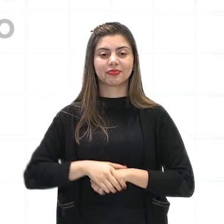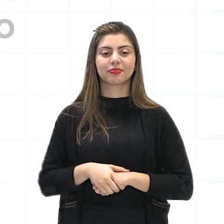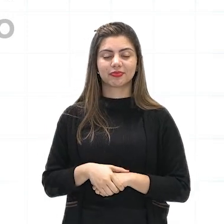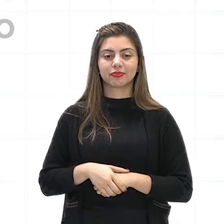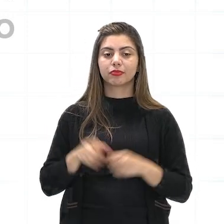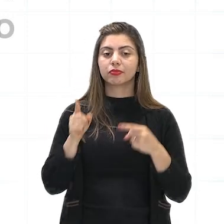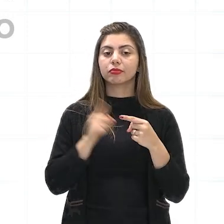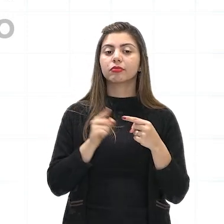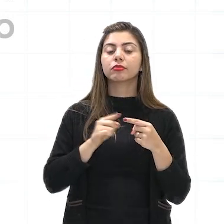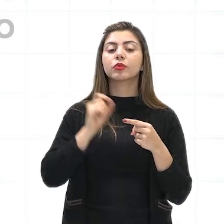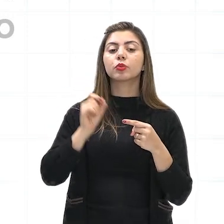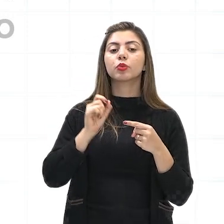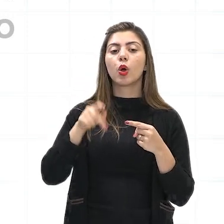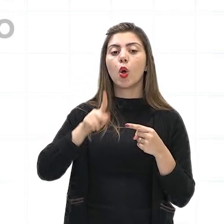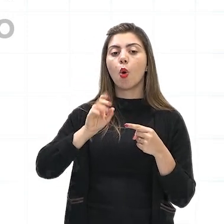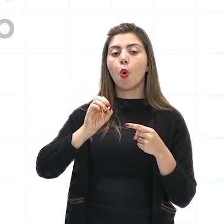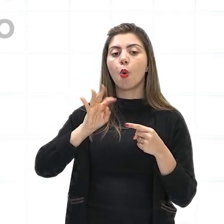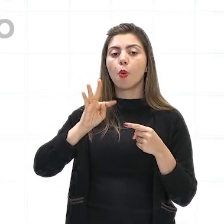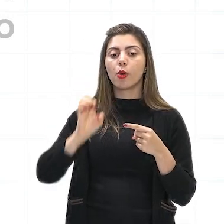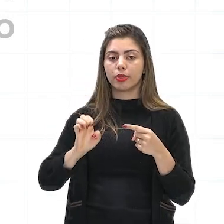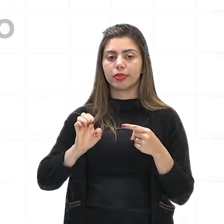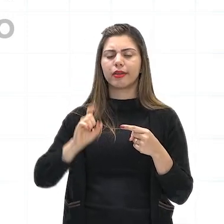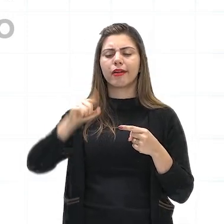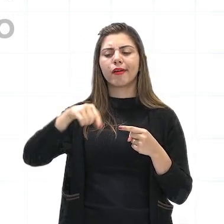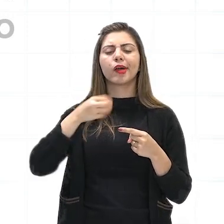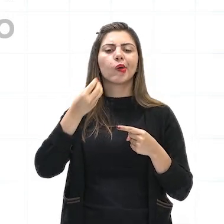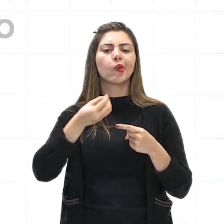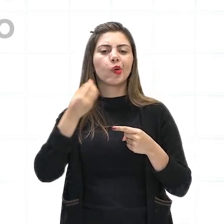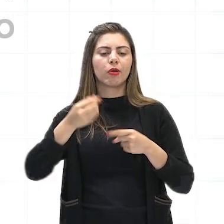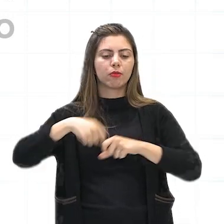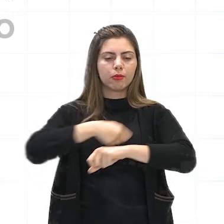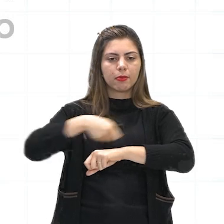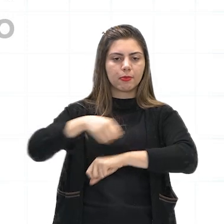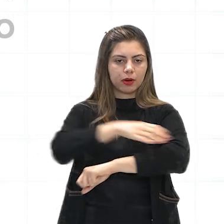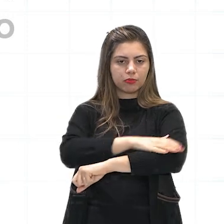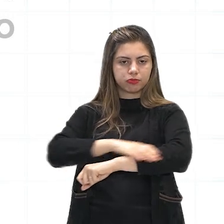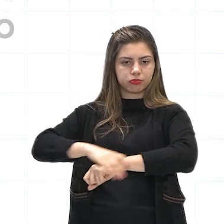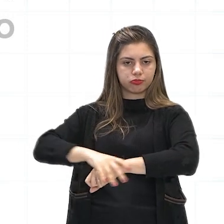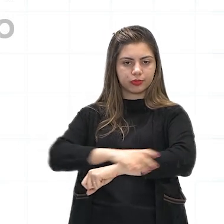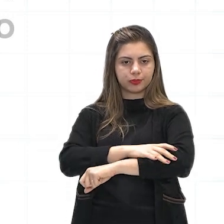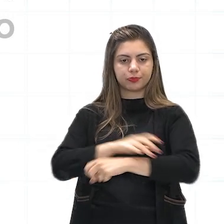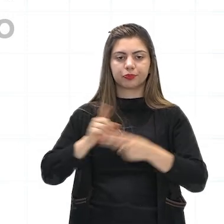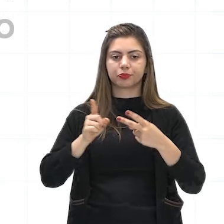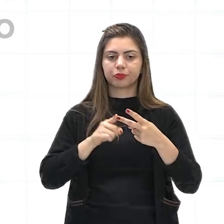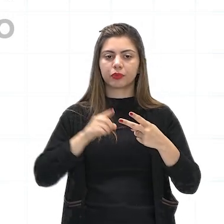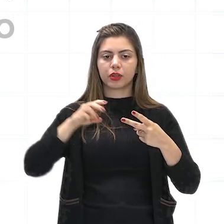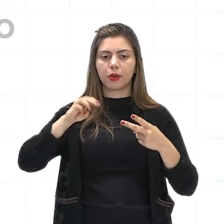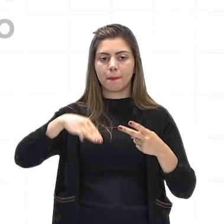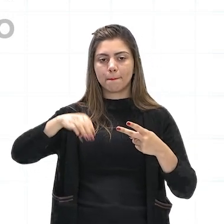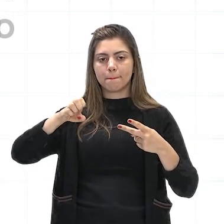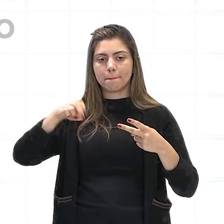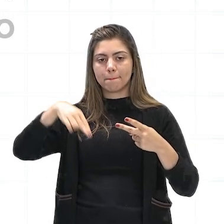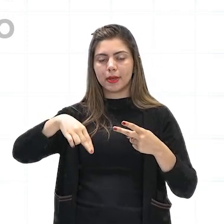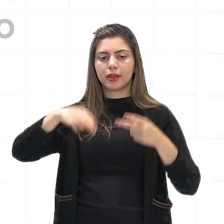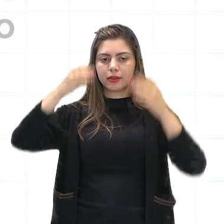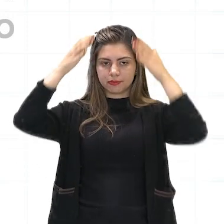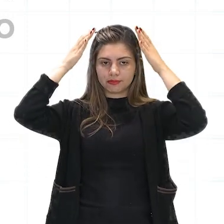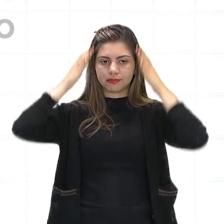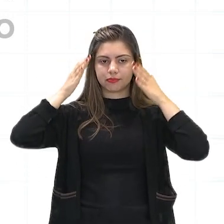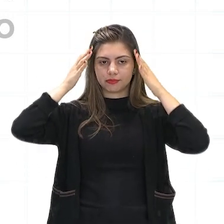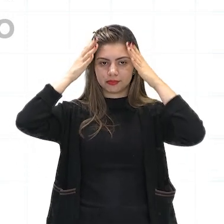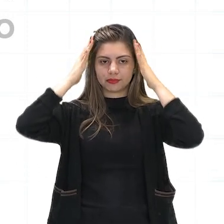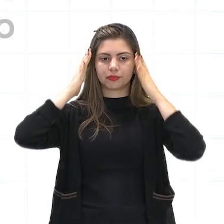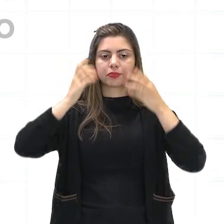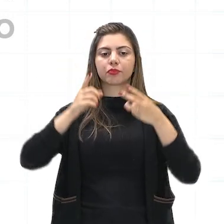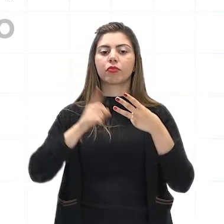Nós temos aí o Kote, que ele é feito no antebraço, o Men, que é na cabeça,